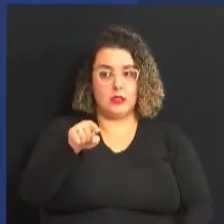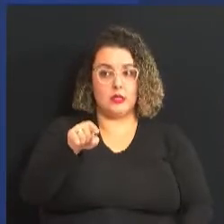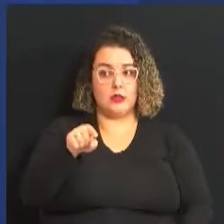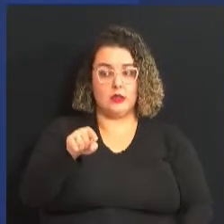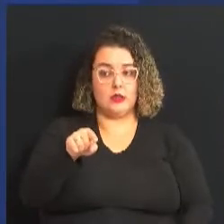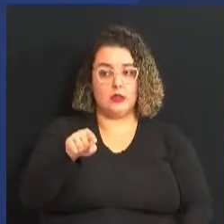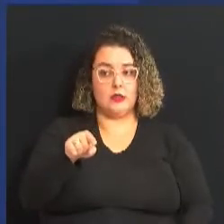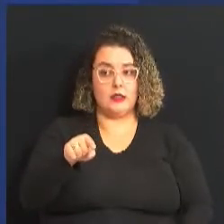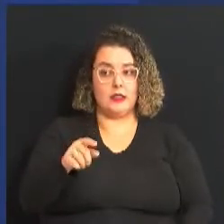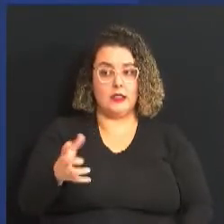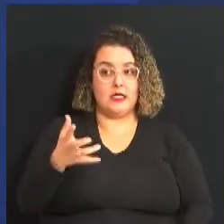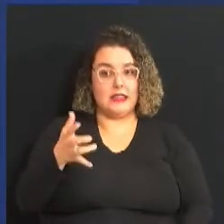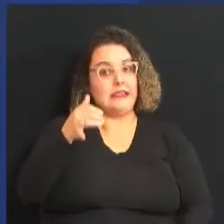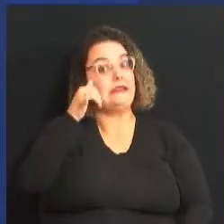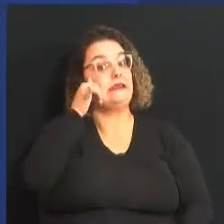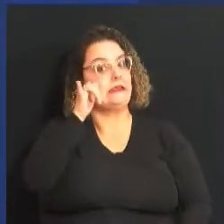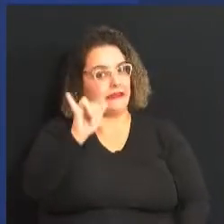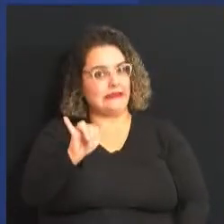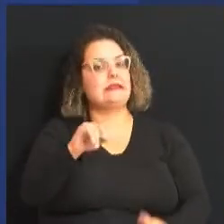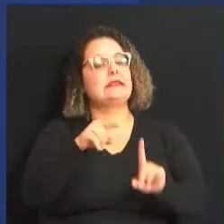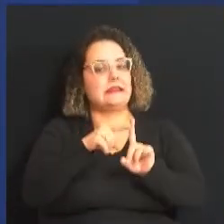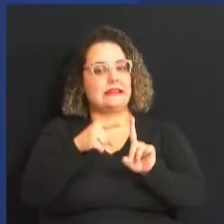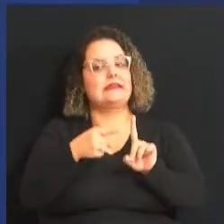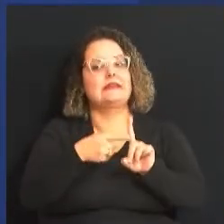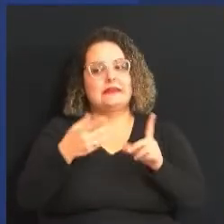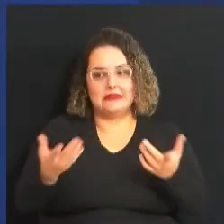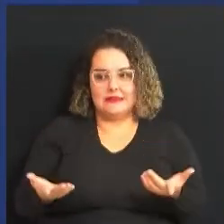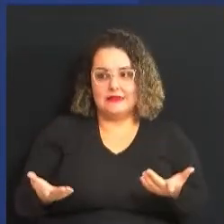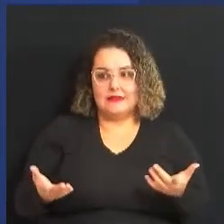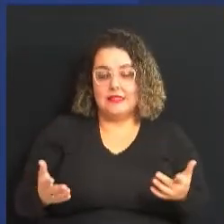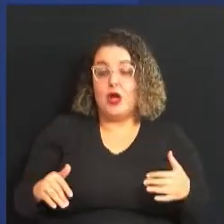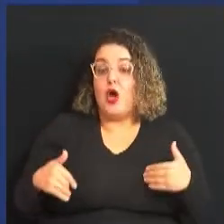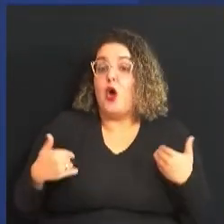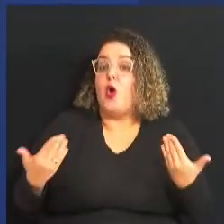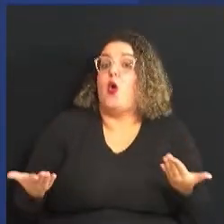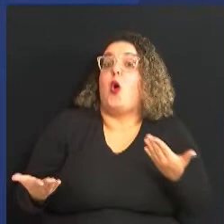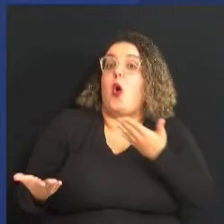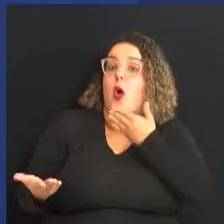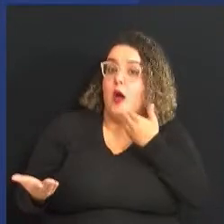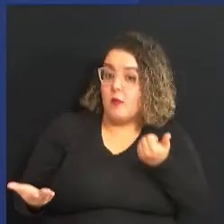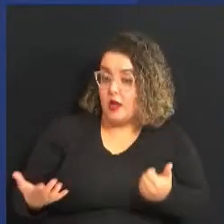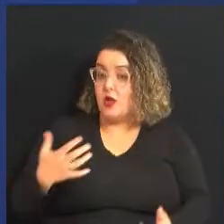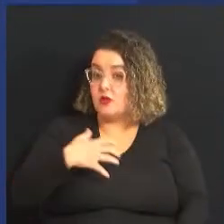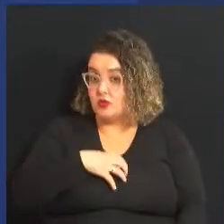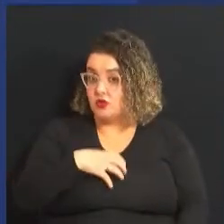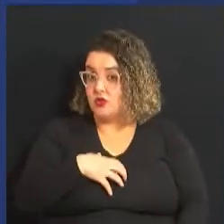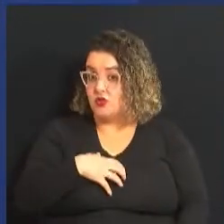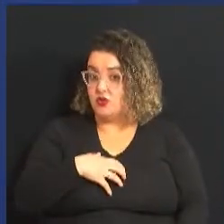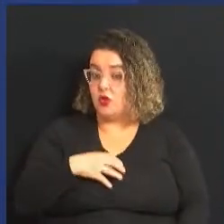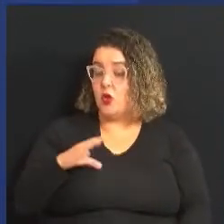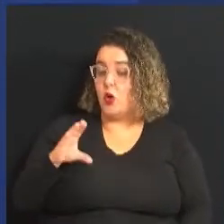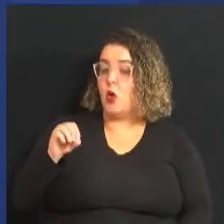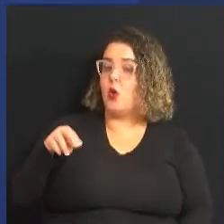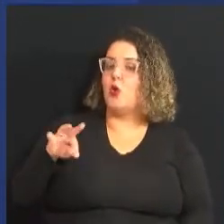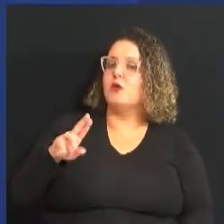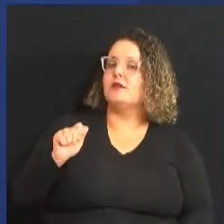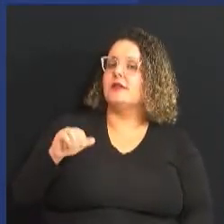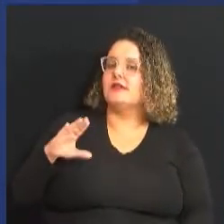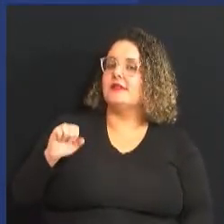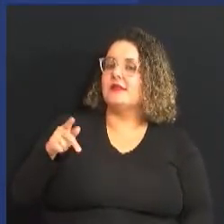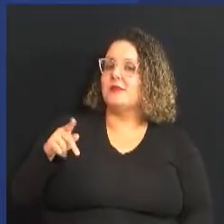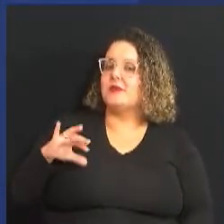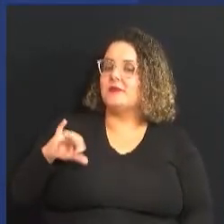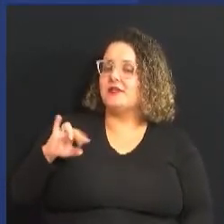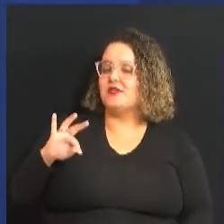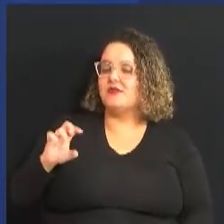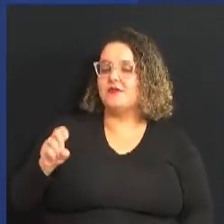querendo aí evitar uma gravidez. Quais são os melhores métodos contraceptivos? A gente vai falar no próximo